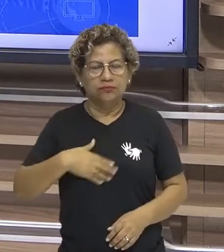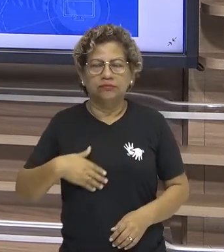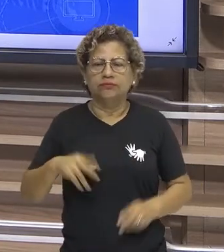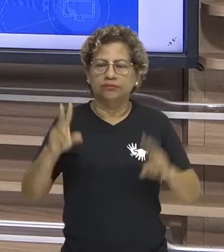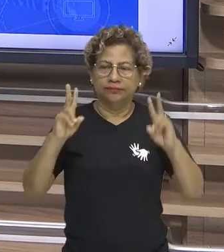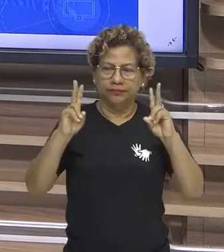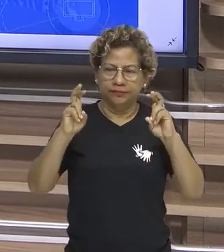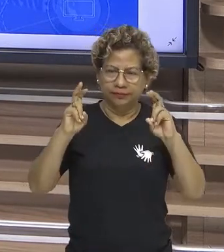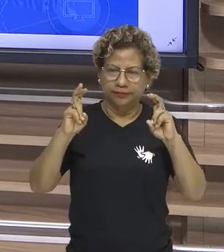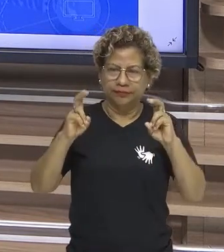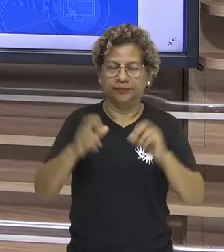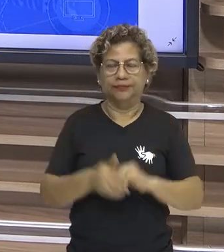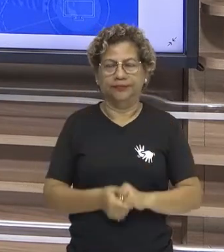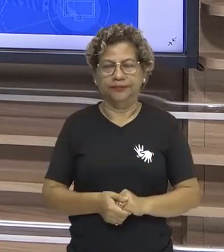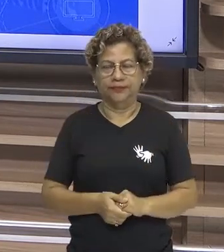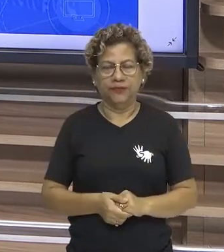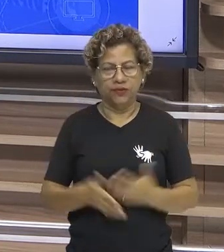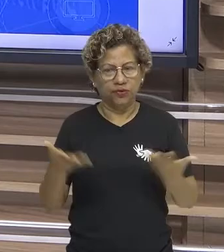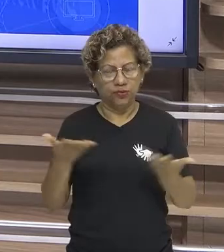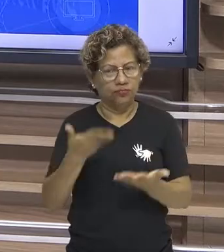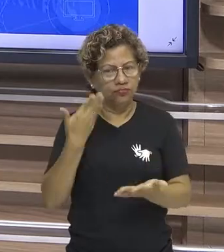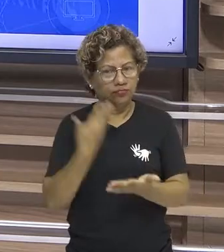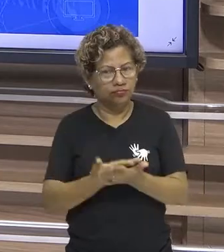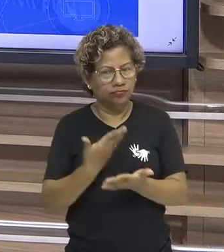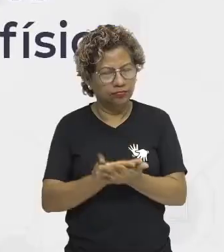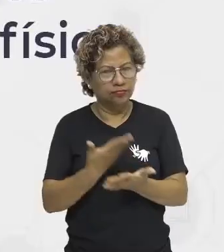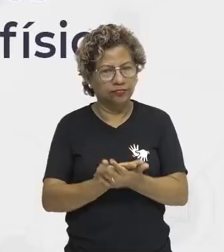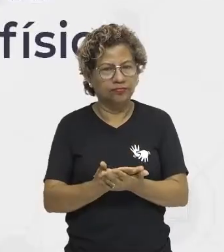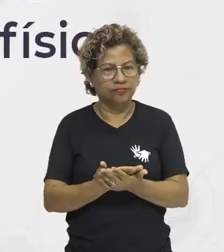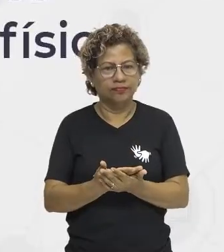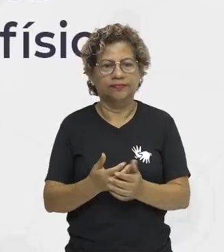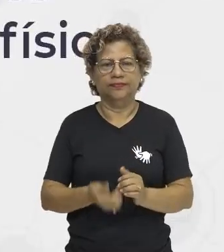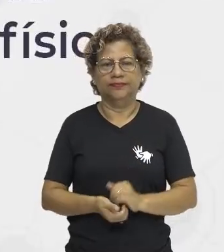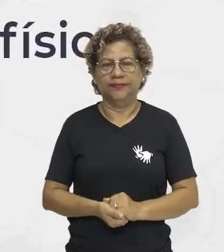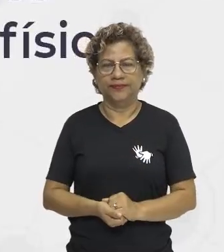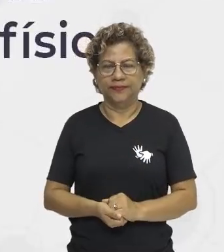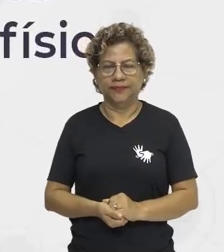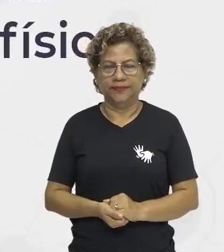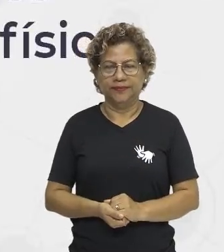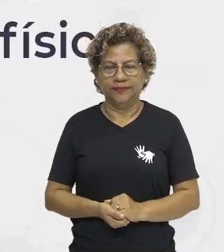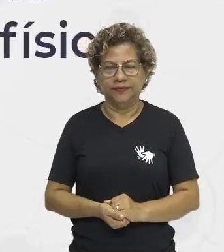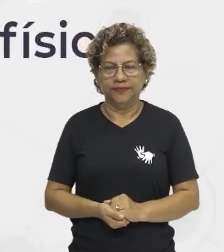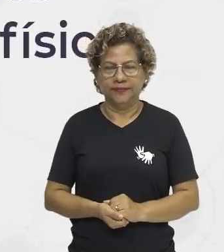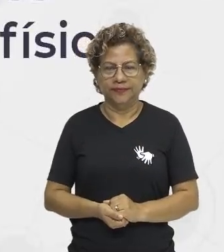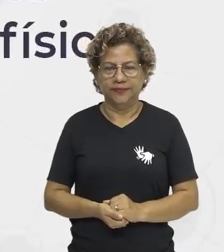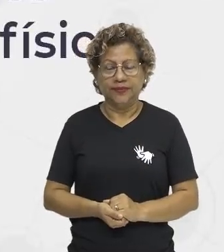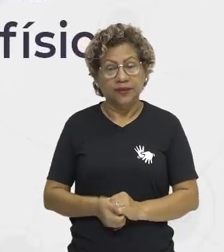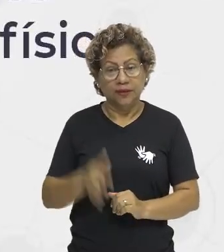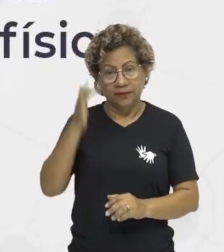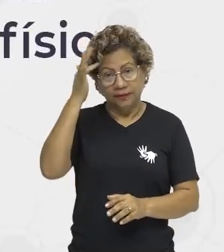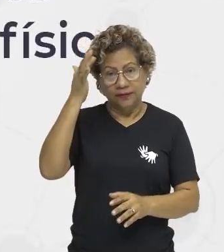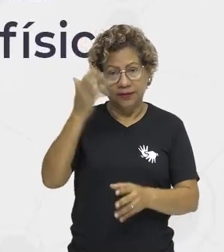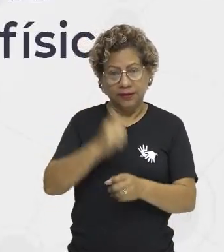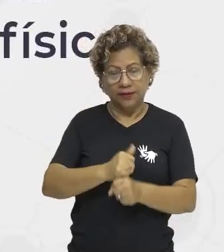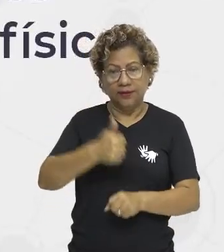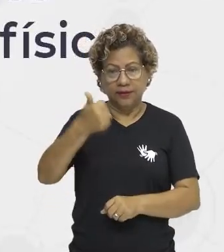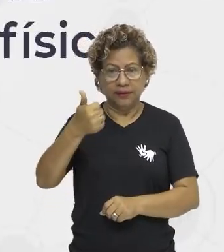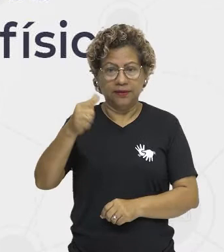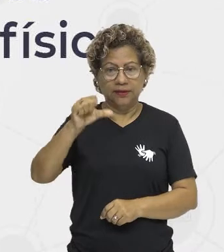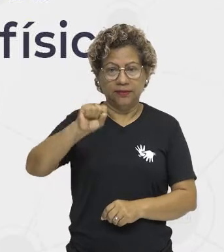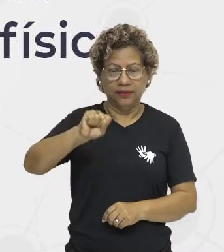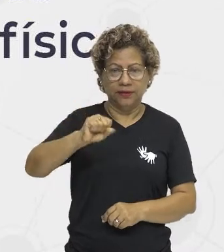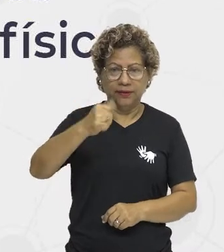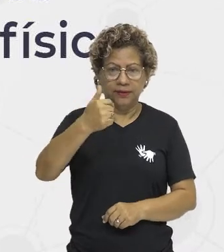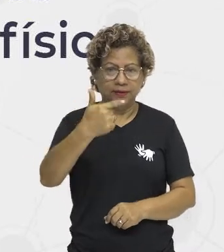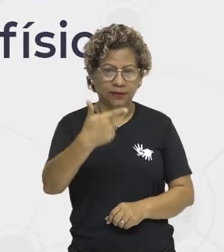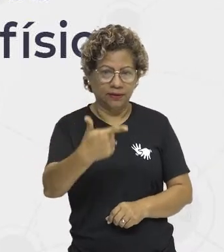tema. Vamos descobrir qual o tema da aula de hoje? Olha aí, na aula